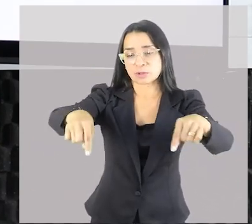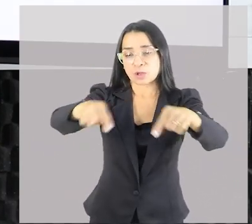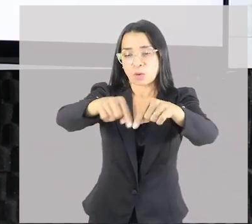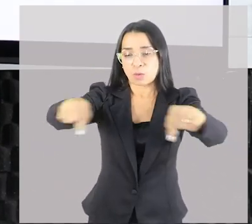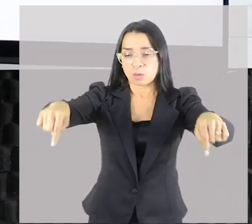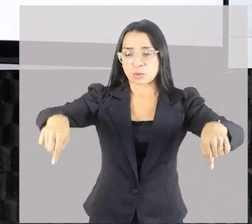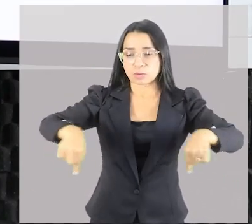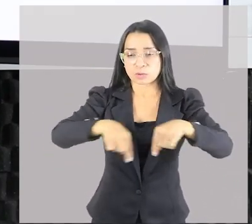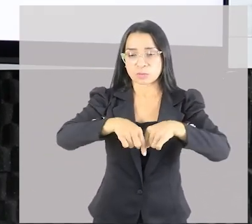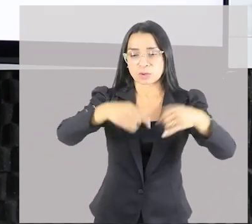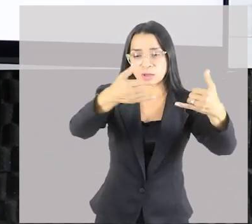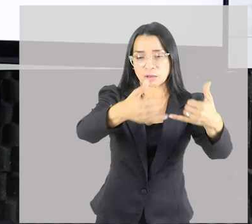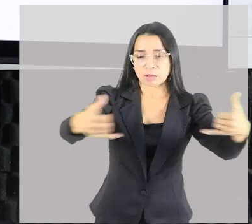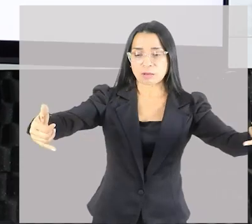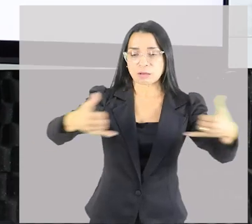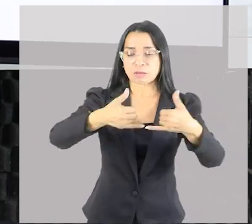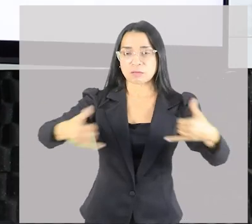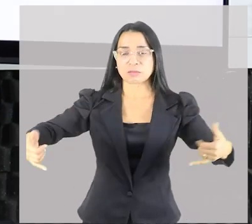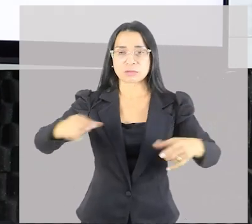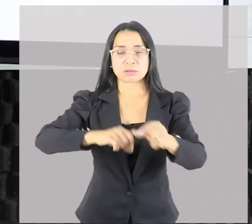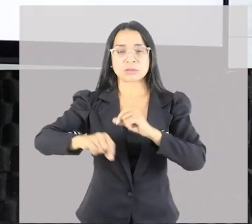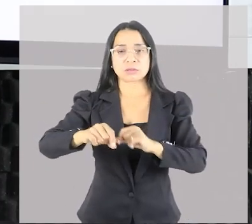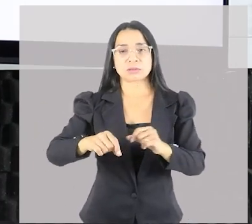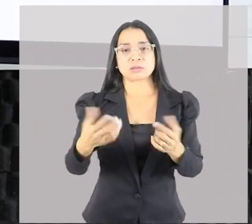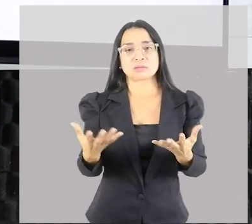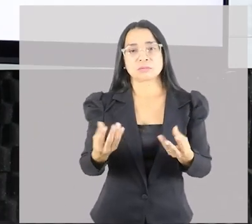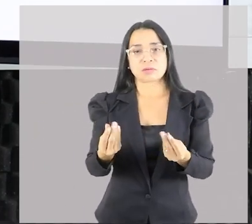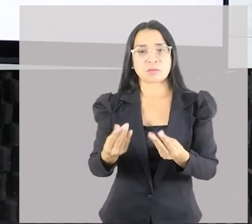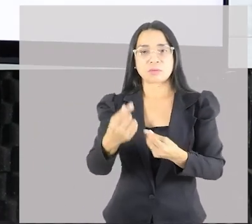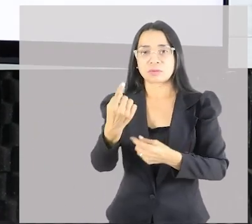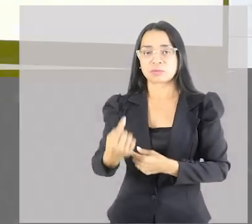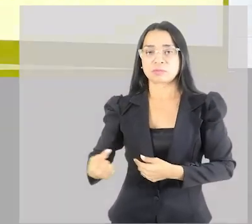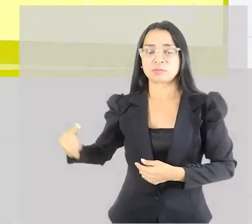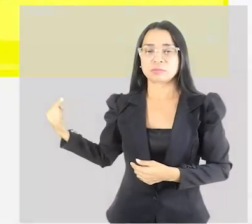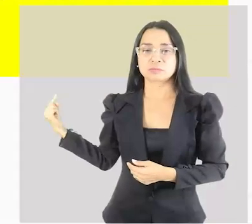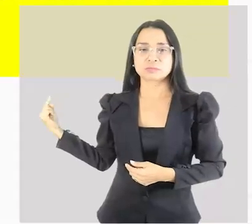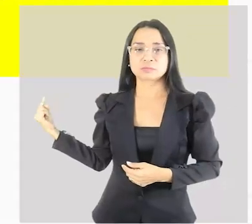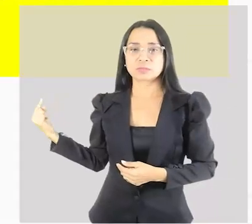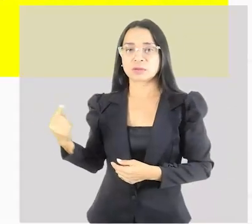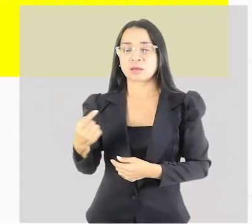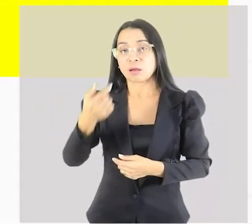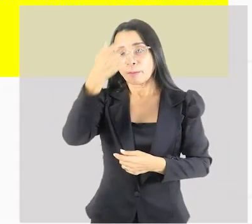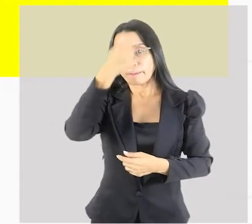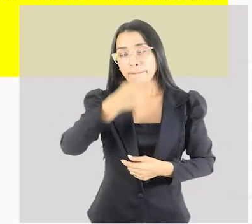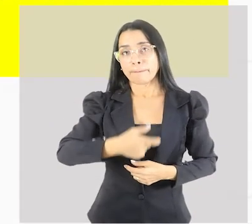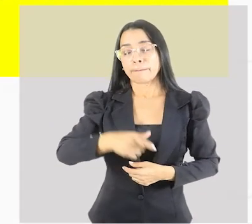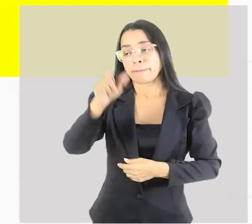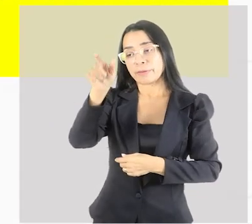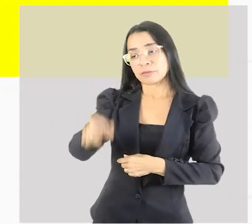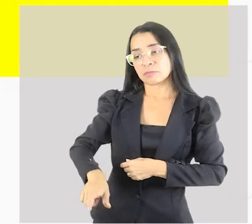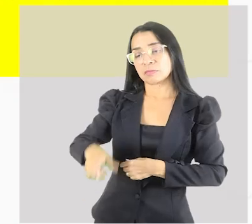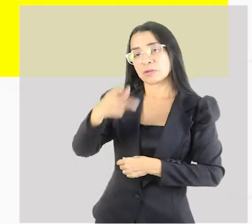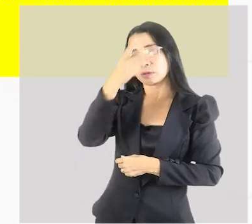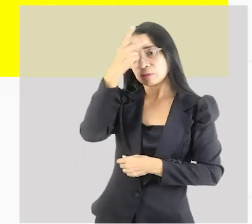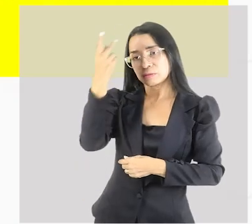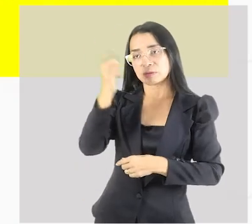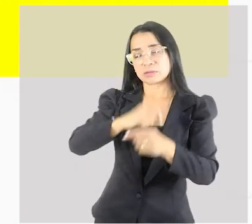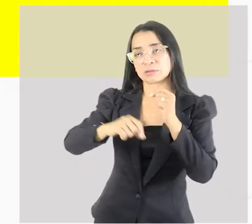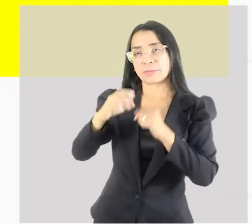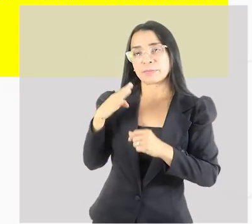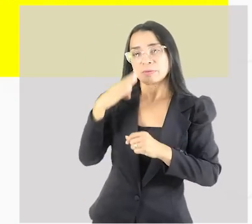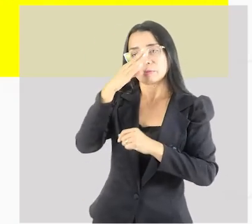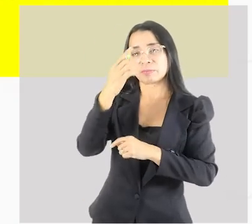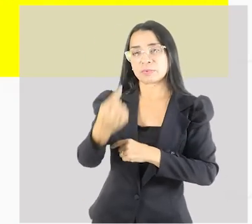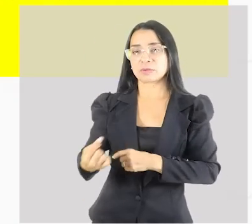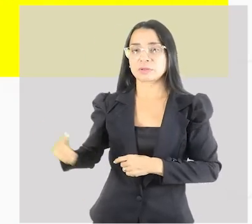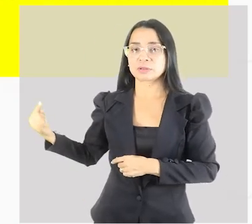e rodas, entre outras coisas. Mas não vai dar tempo de a gente falar, porque ainda tem muita coisa para definir. Os personagens principais são o pai Francisco e mãe Catirina. Eles